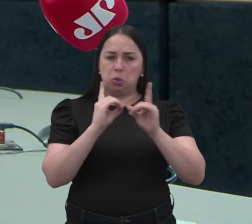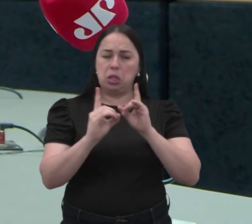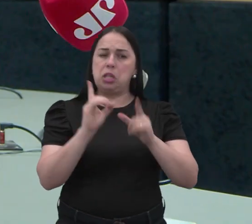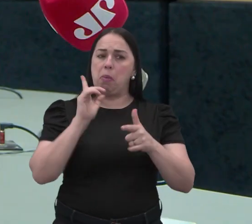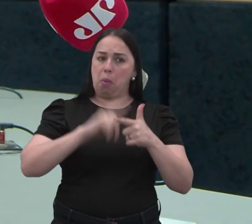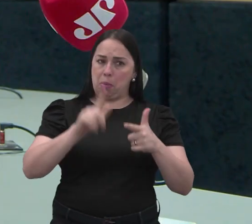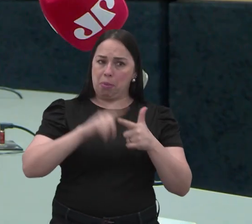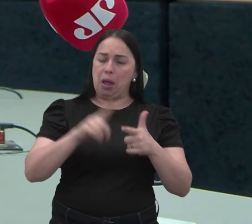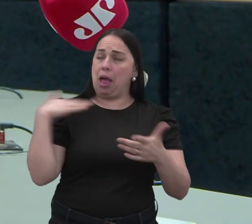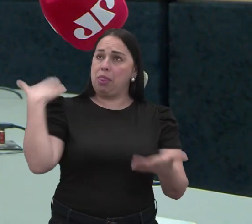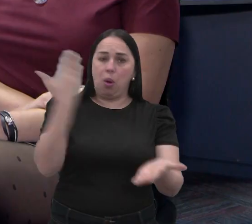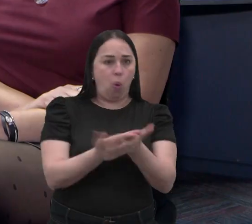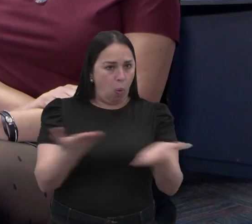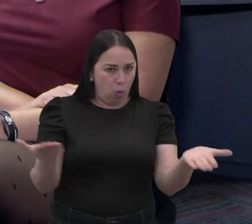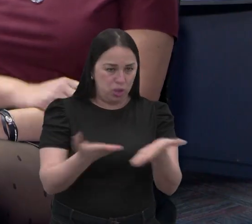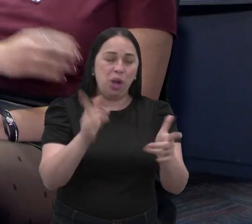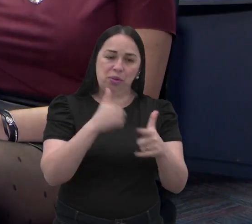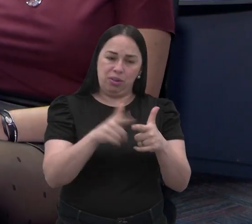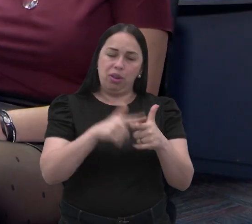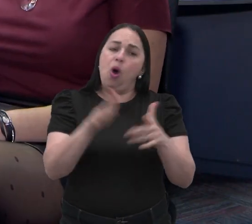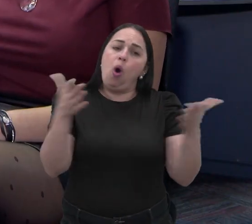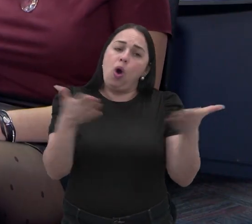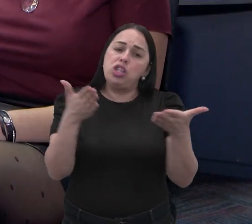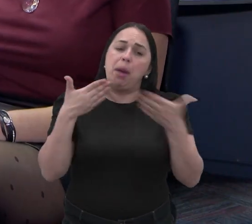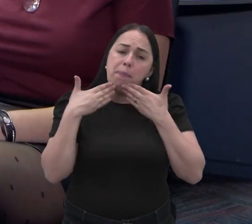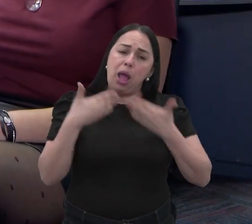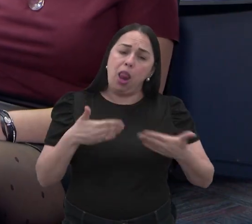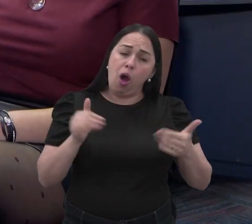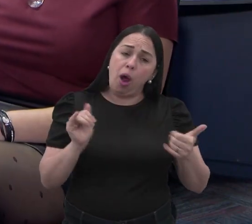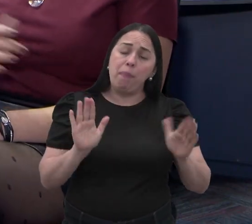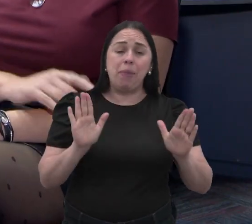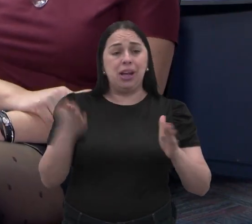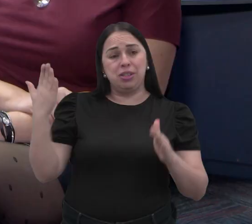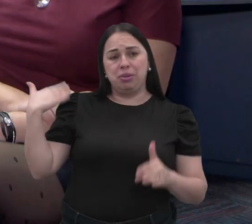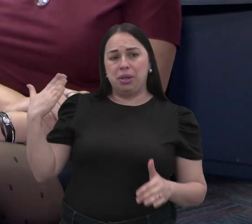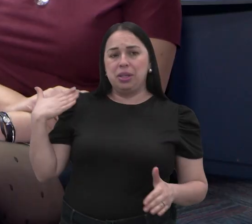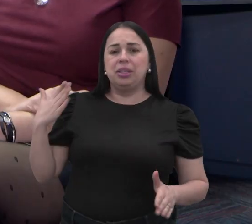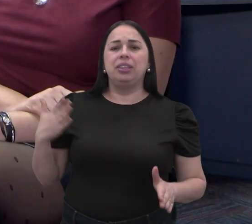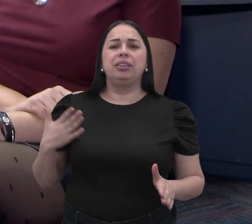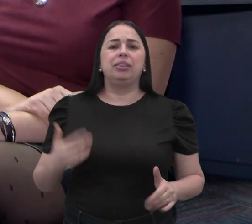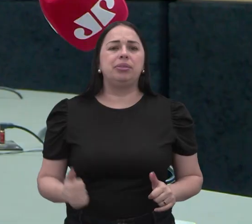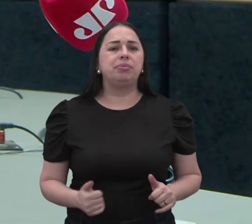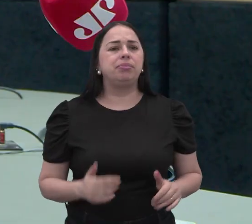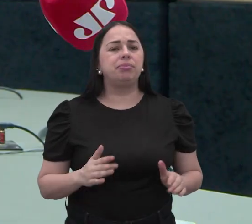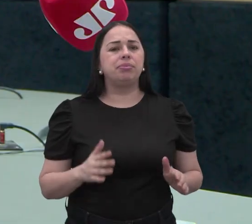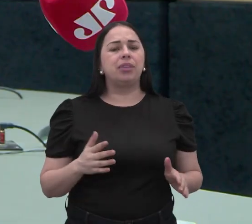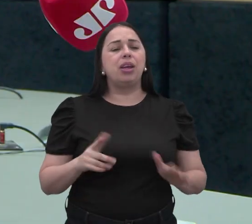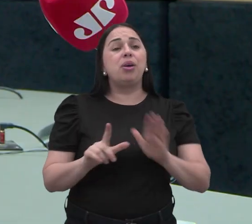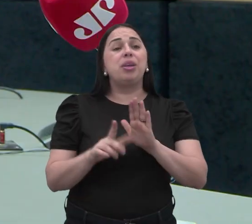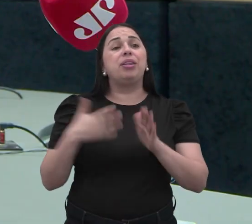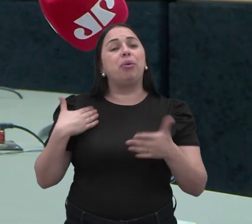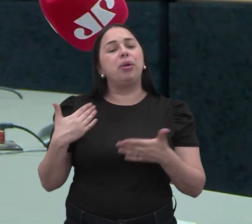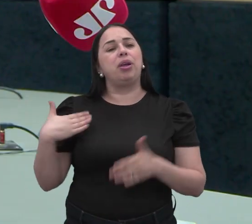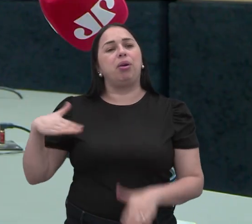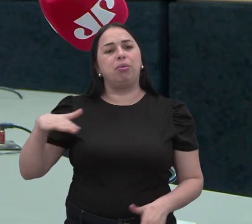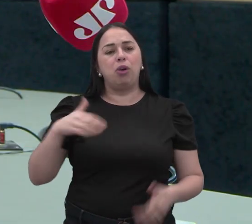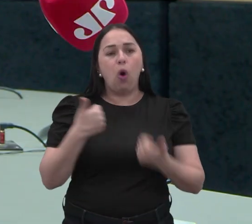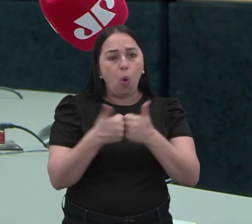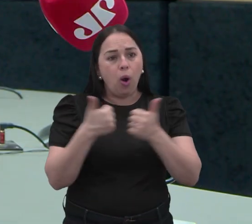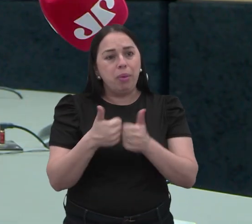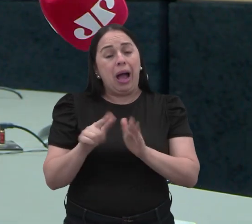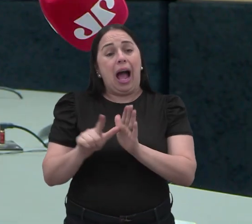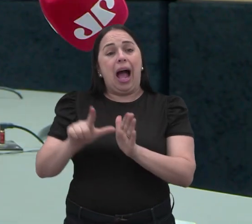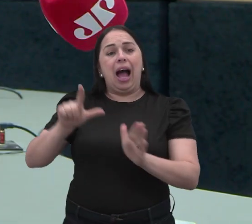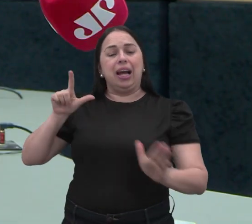foi um problema, continua sendo até hoje, né? Hoje melhorou um pouco. É a principal rodovia do país. Não tem como. eu sempre saía antes. Então, por